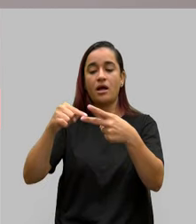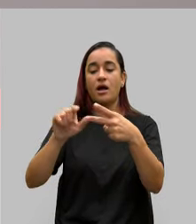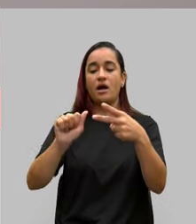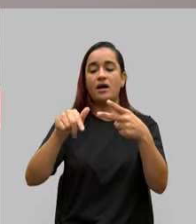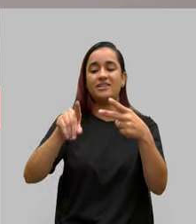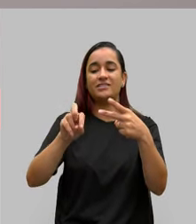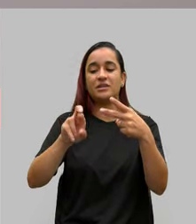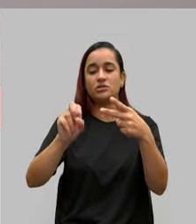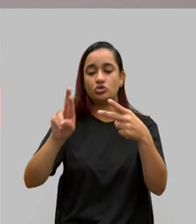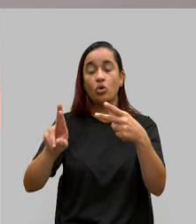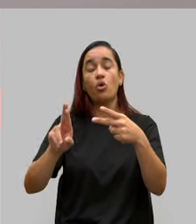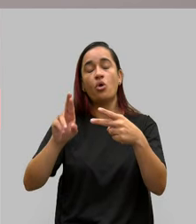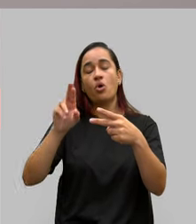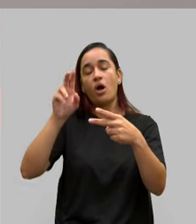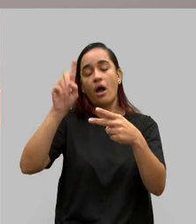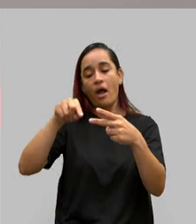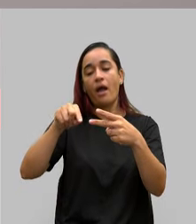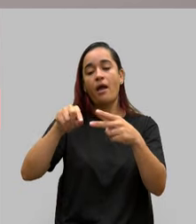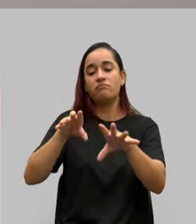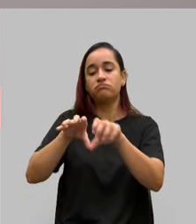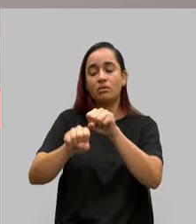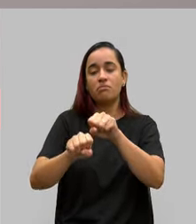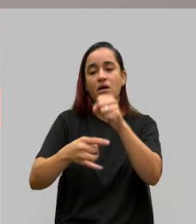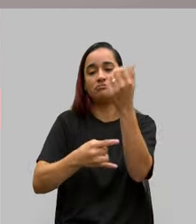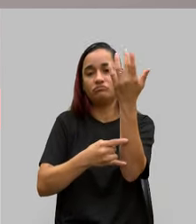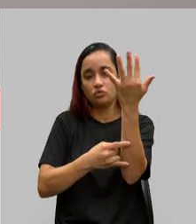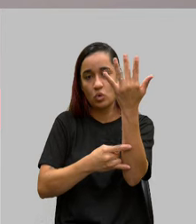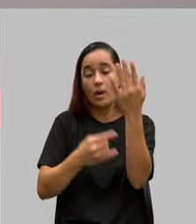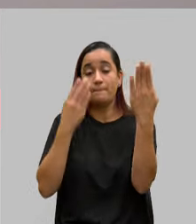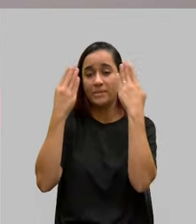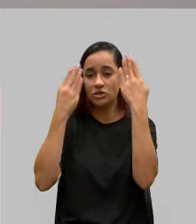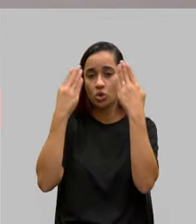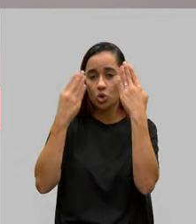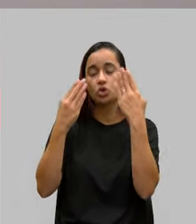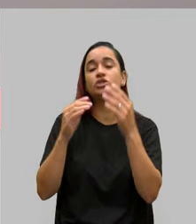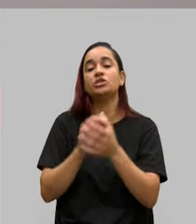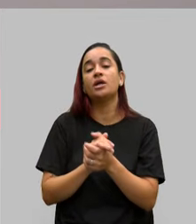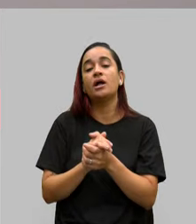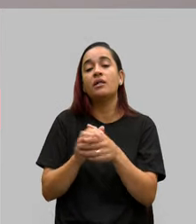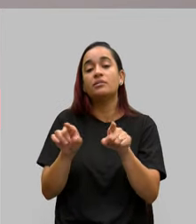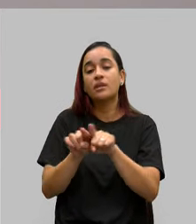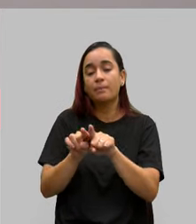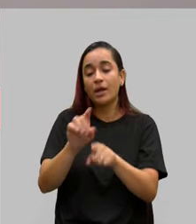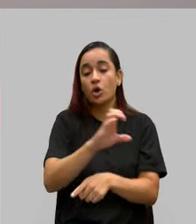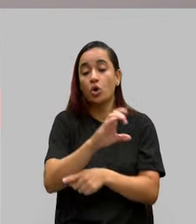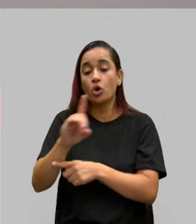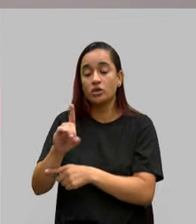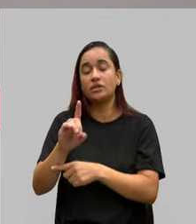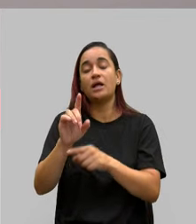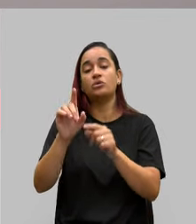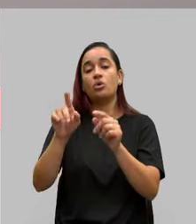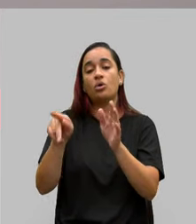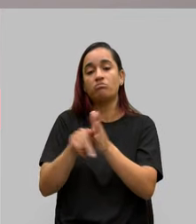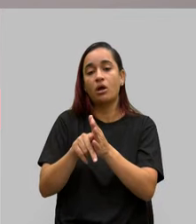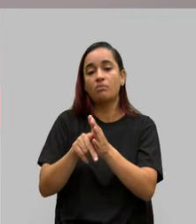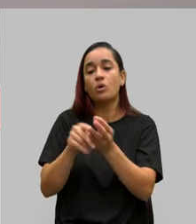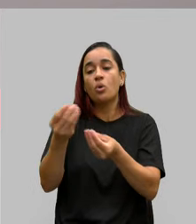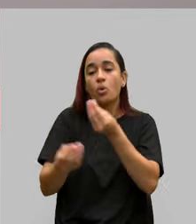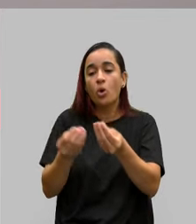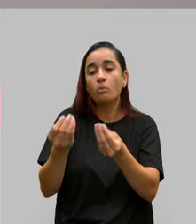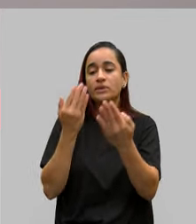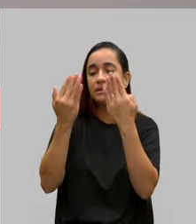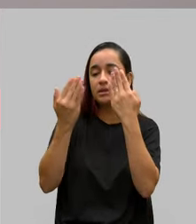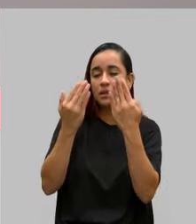UFMG coordenador da comissão de orientação em psicologia sobre tratamentos em cannabis terapêutica